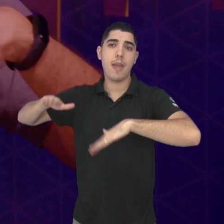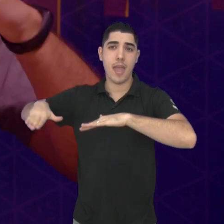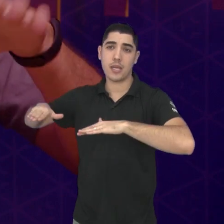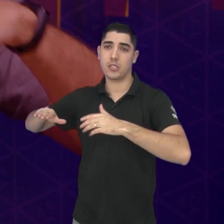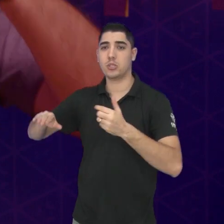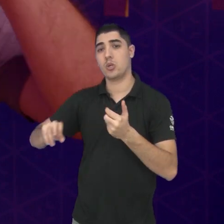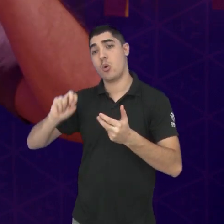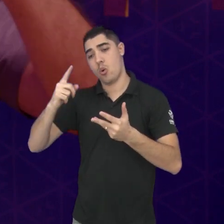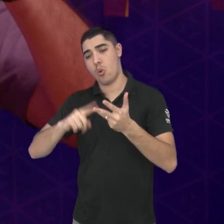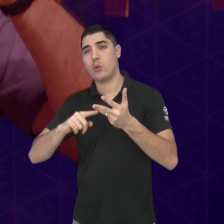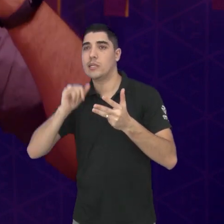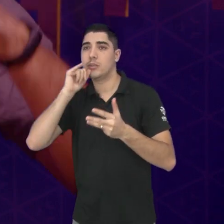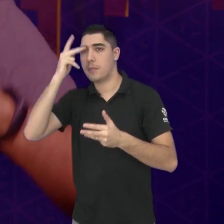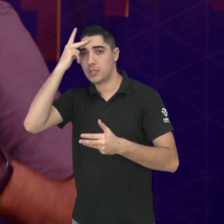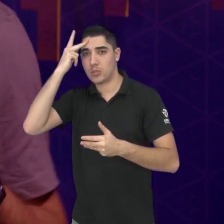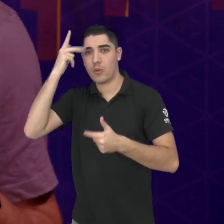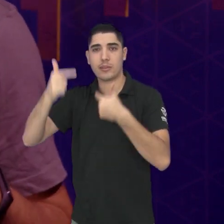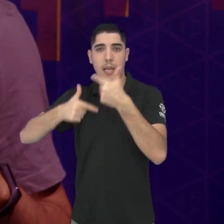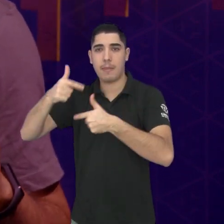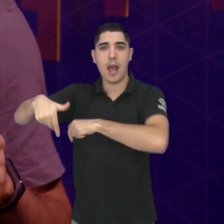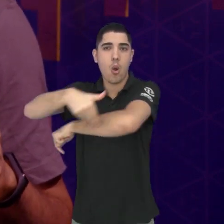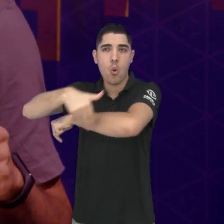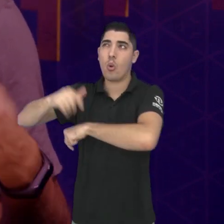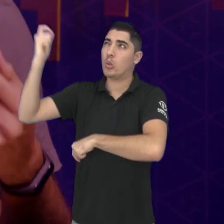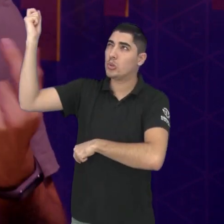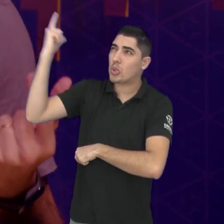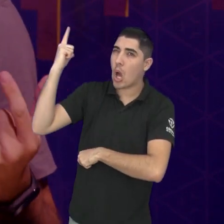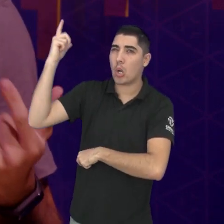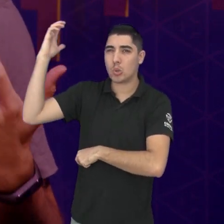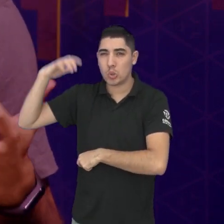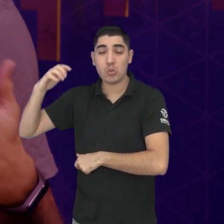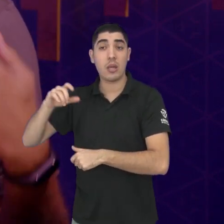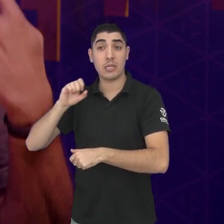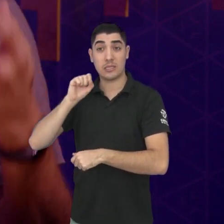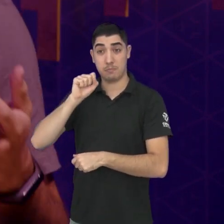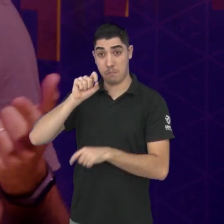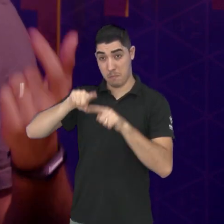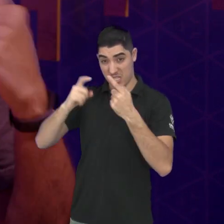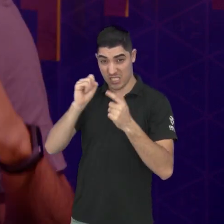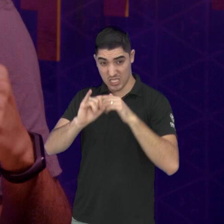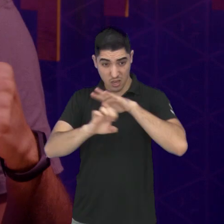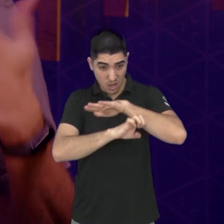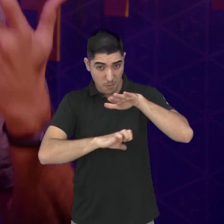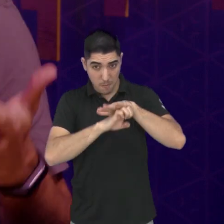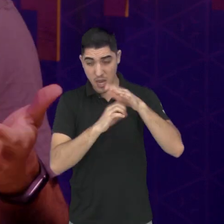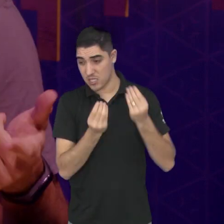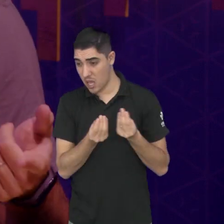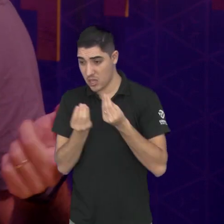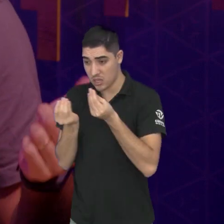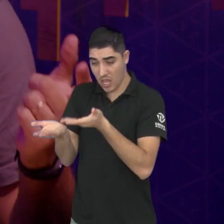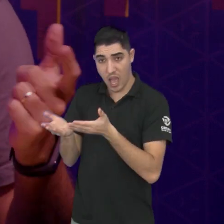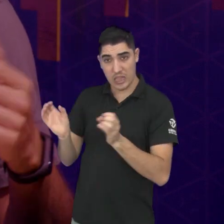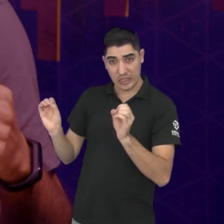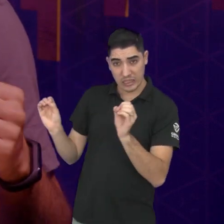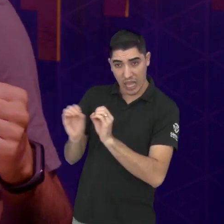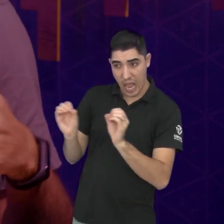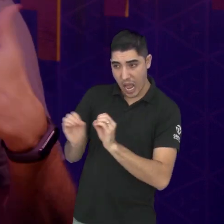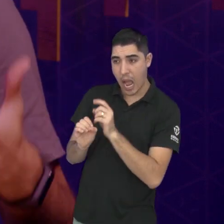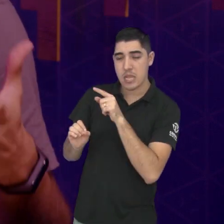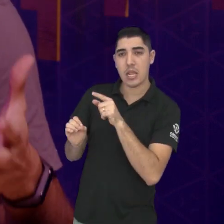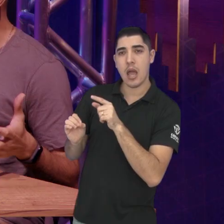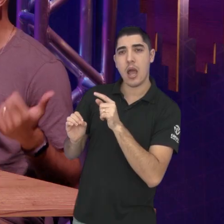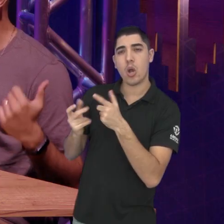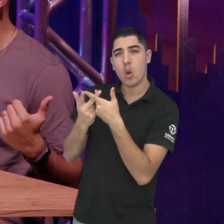no tempo, né? Tipo, no sol o dia inteiro. Mas se você não oferece, né? Se o empregador não oferece condições